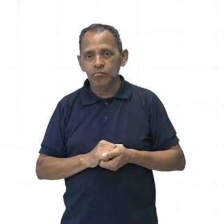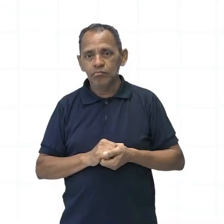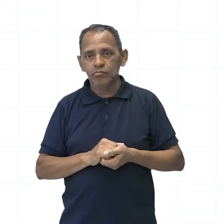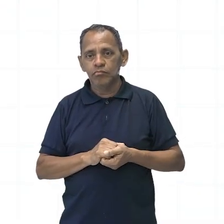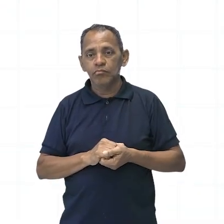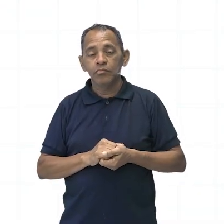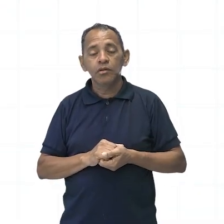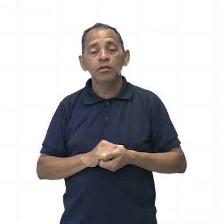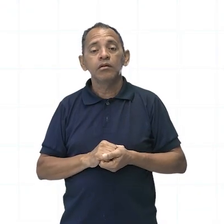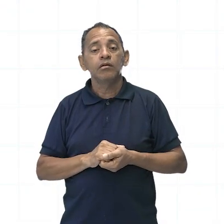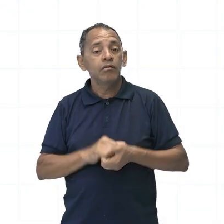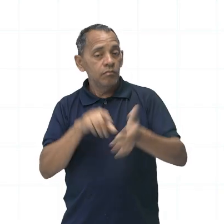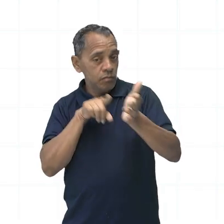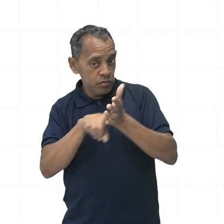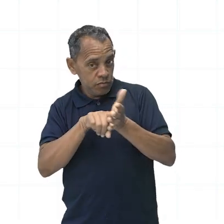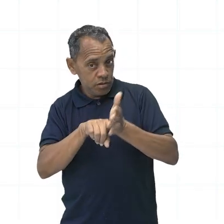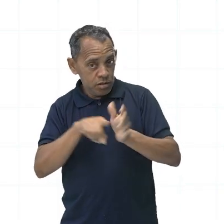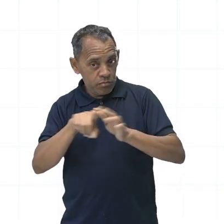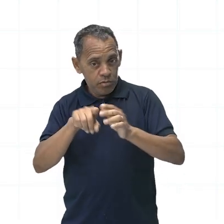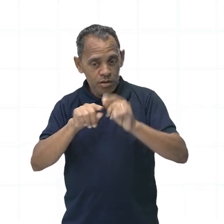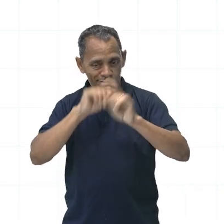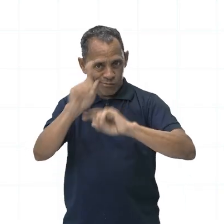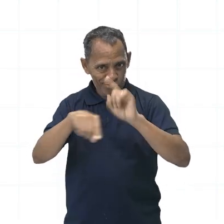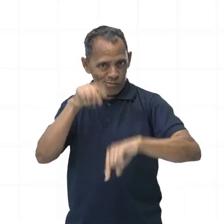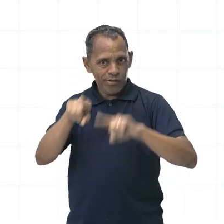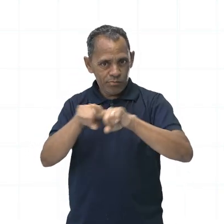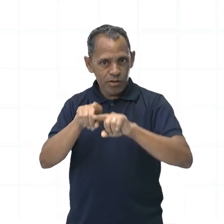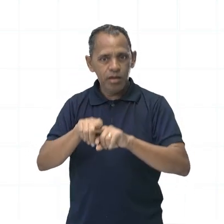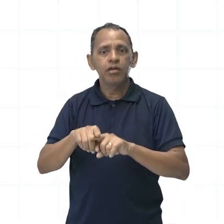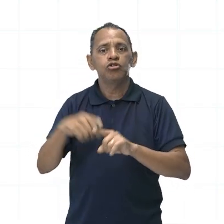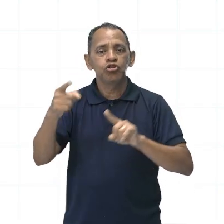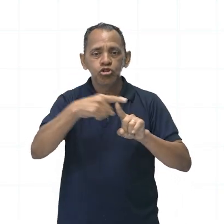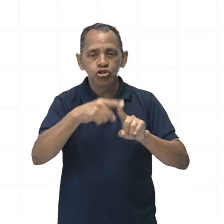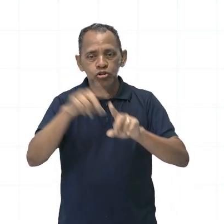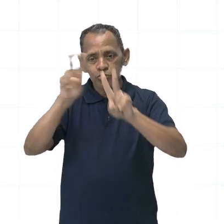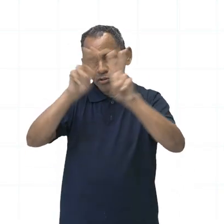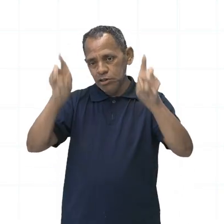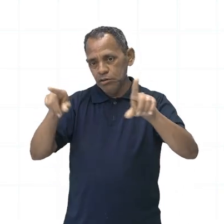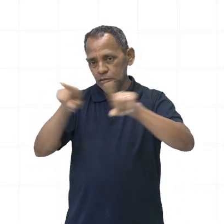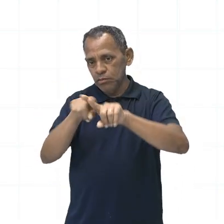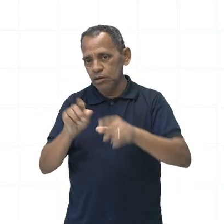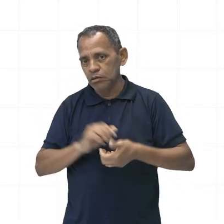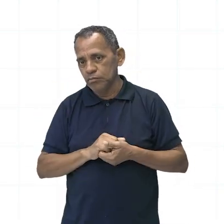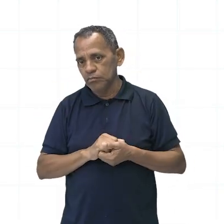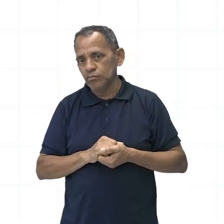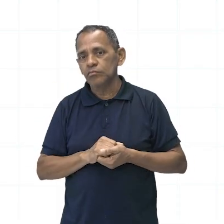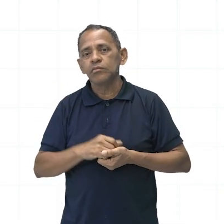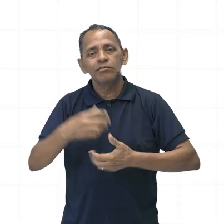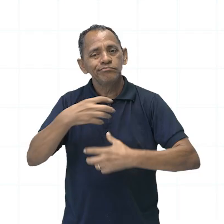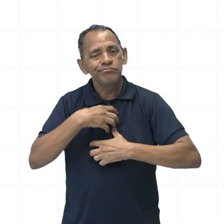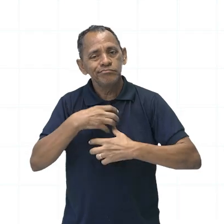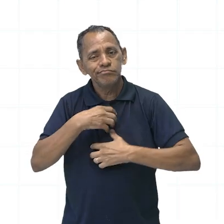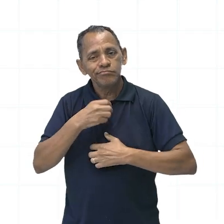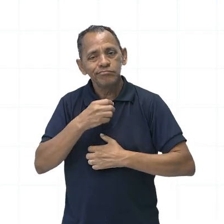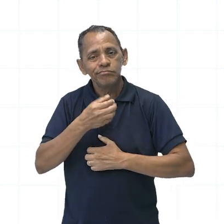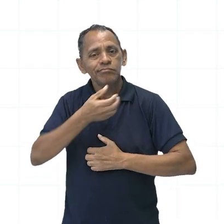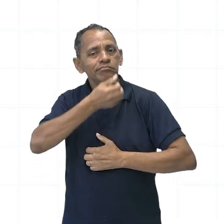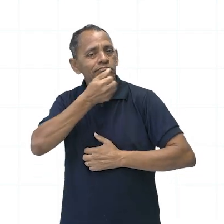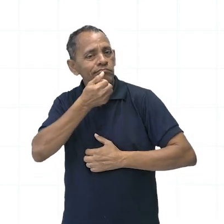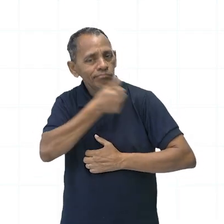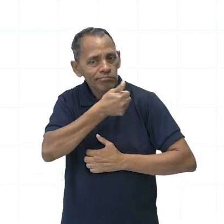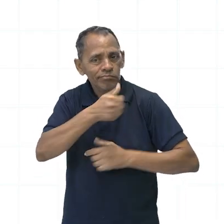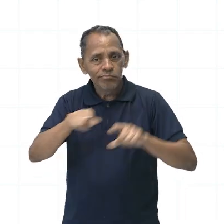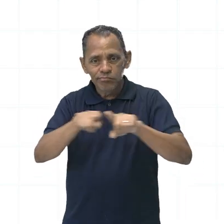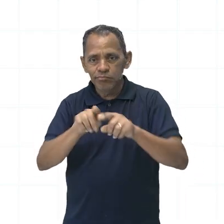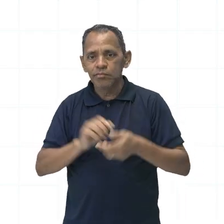Ao explorar a evolução dos estilos cênicos, desenvolvemos uma sensibilidade maior para